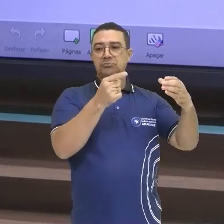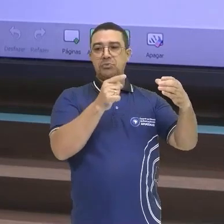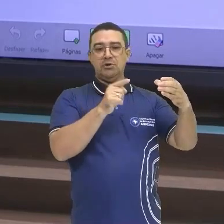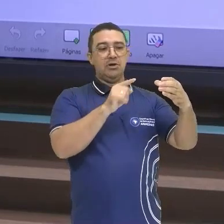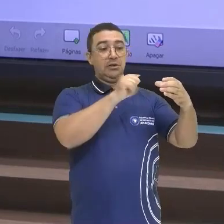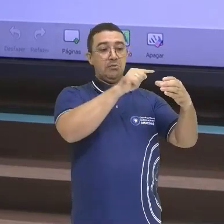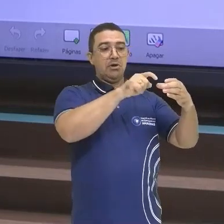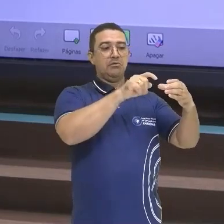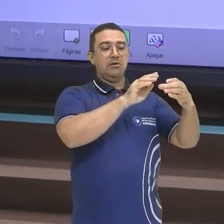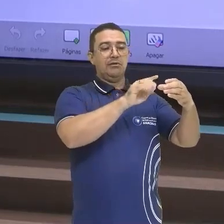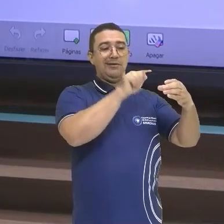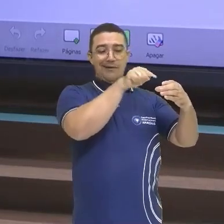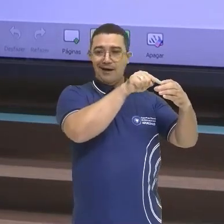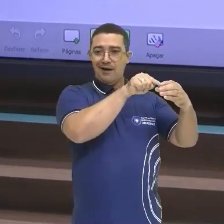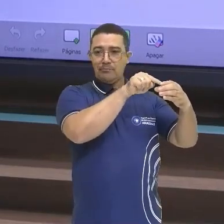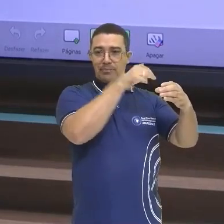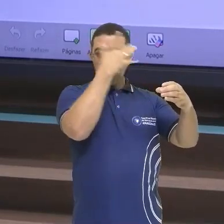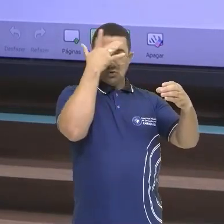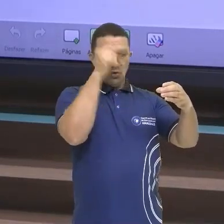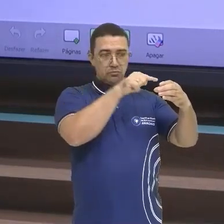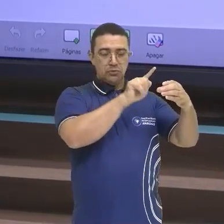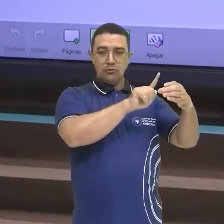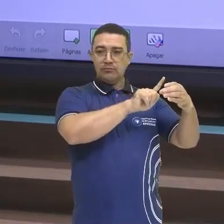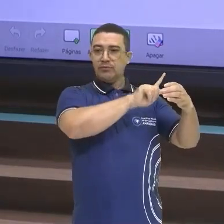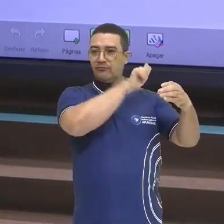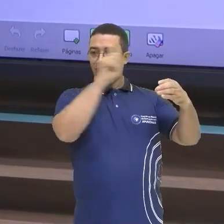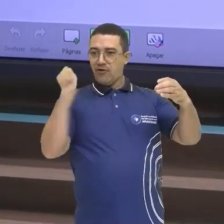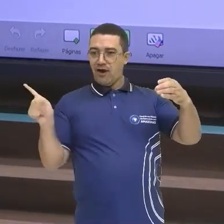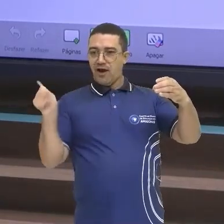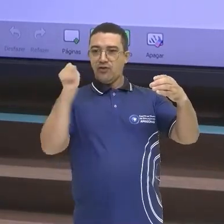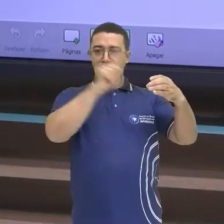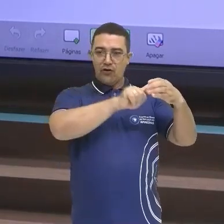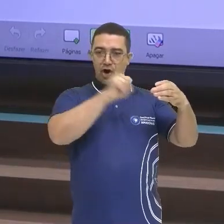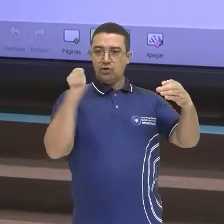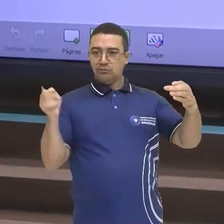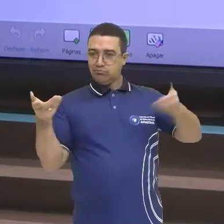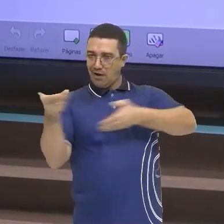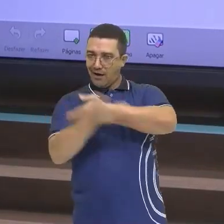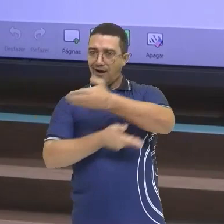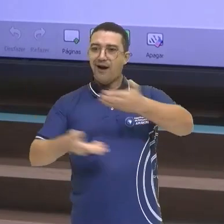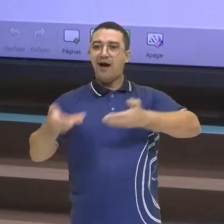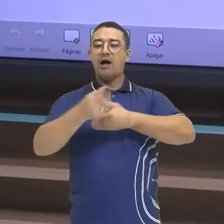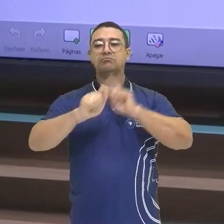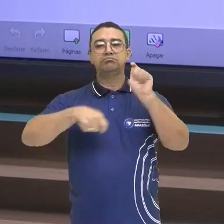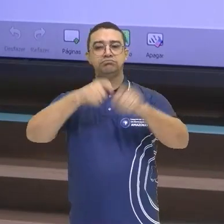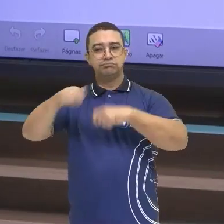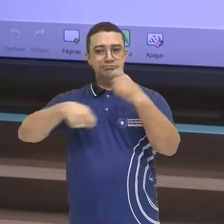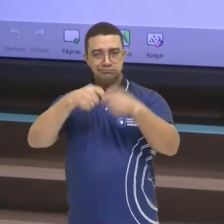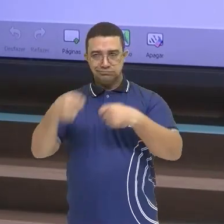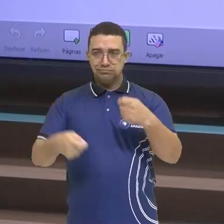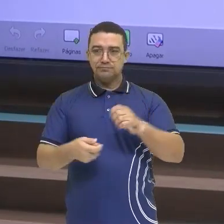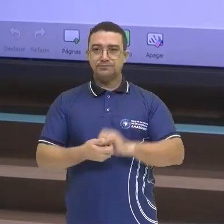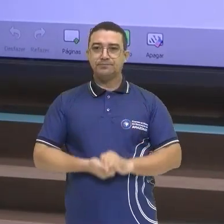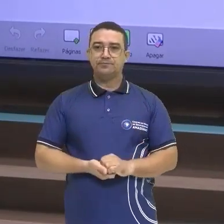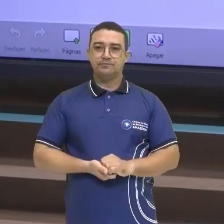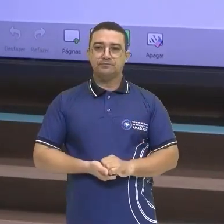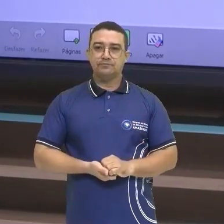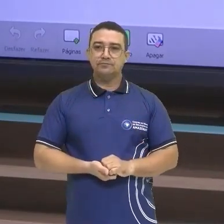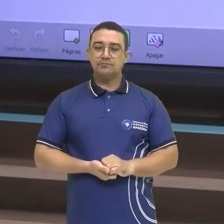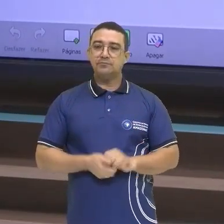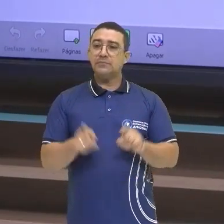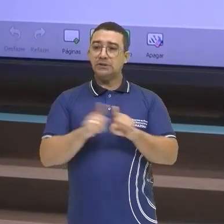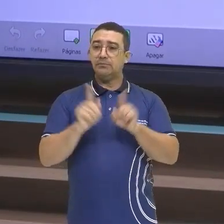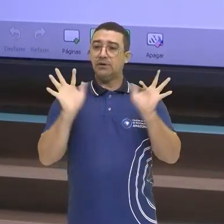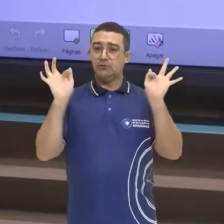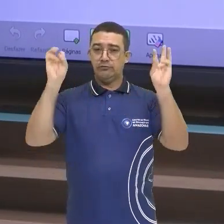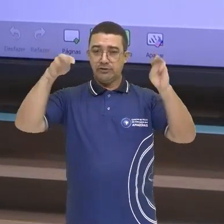Serviços, mercadorias, capital, é uma etapa, é um nível bastante avançado de formação dos blocos econômicos. E, por fim, a gente